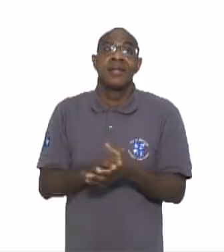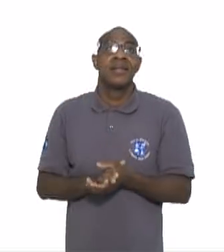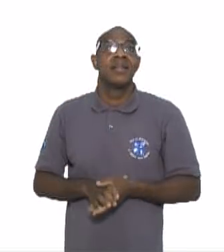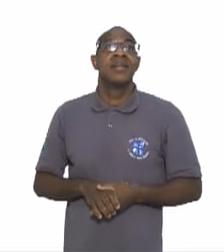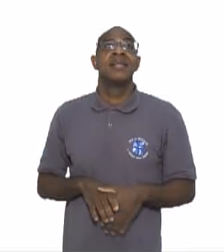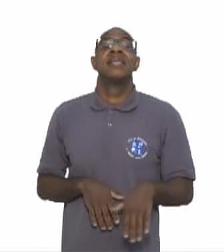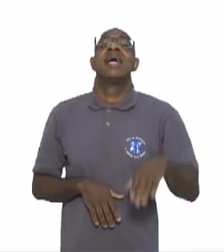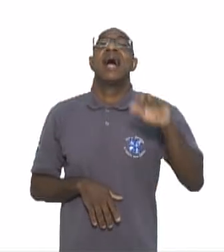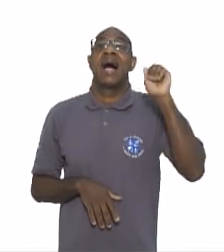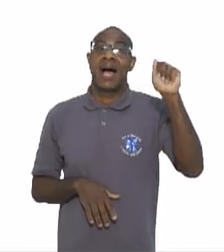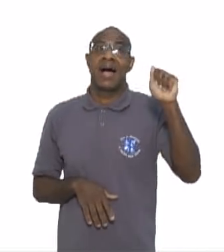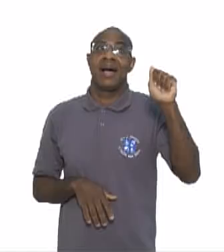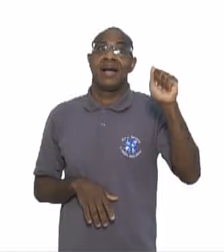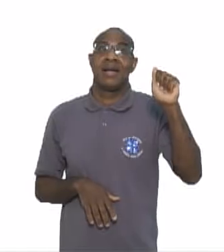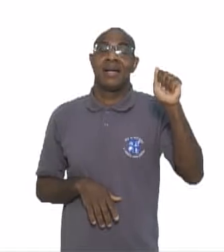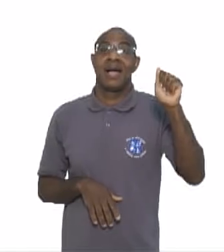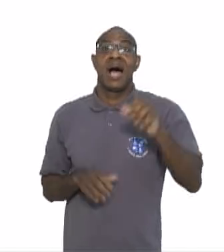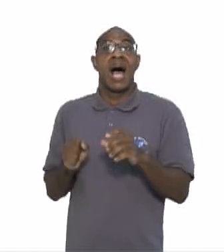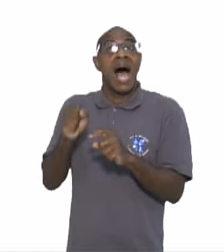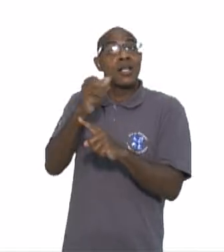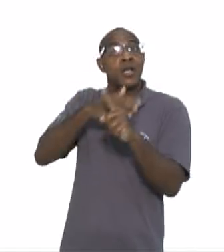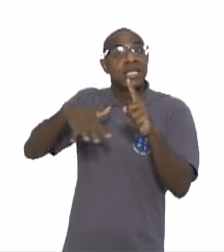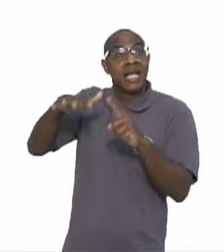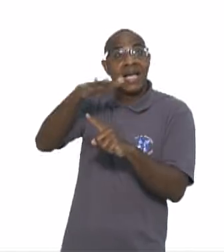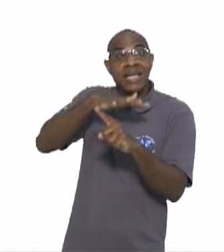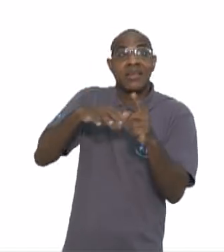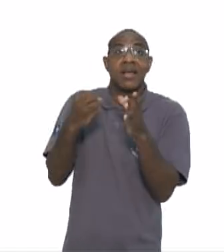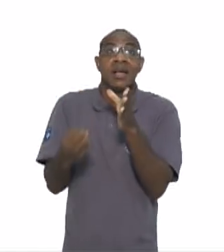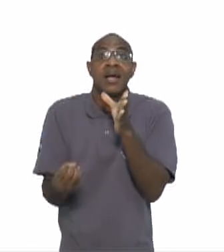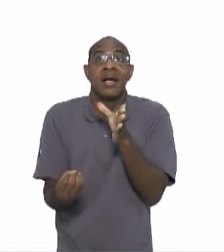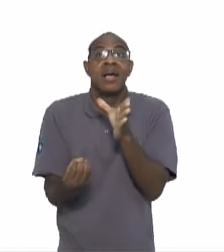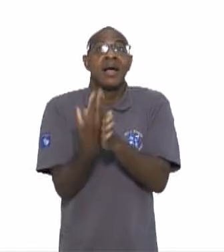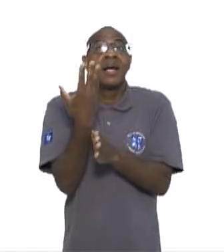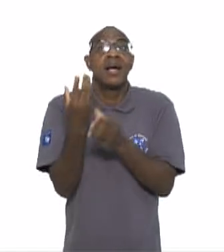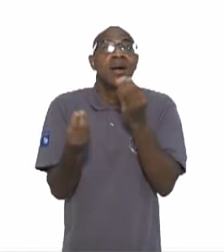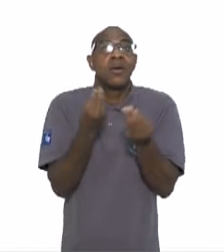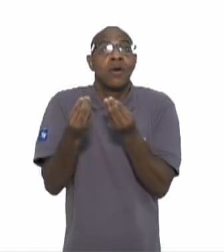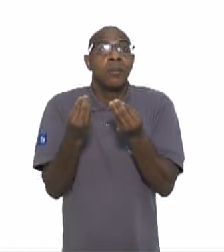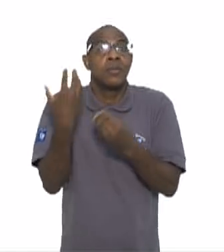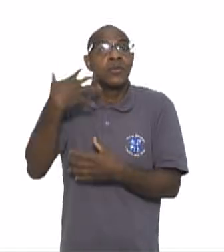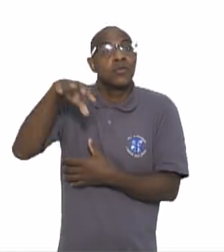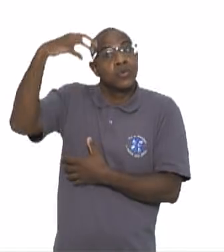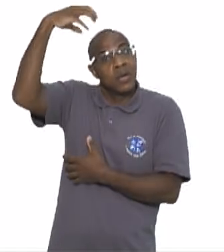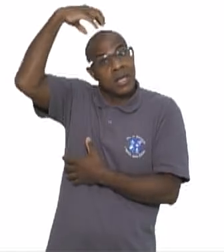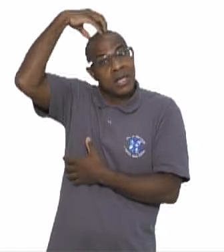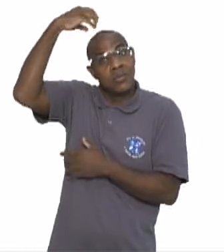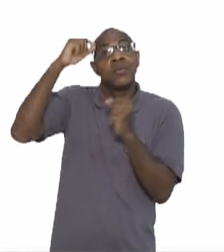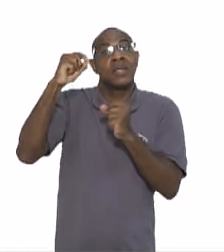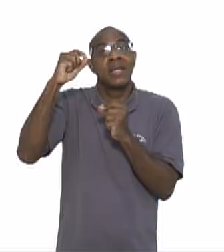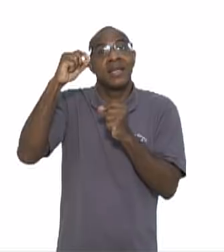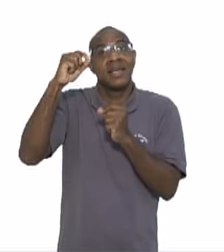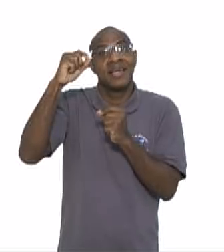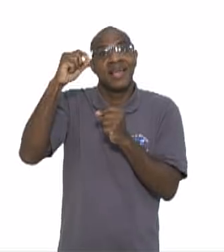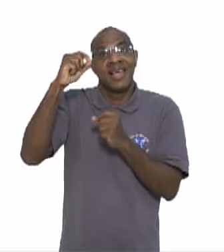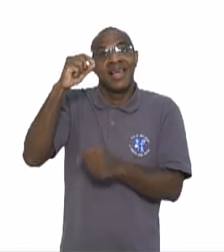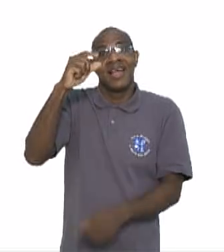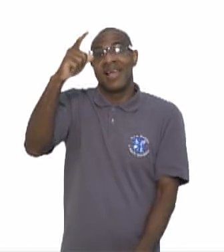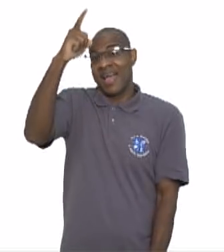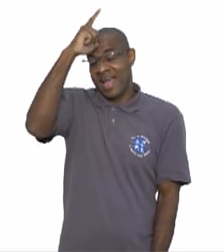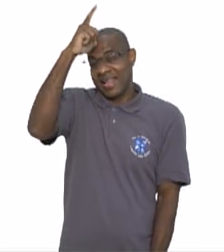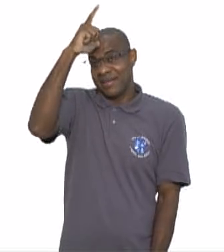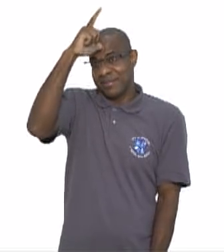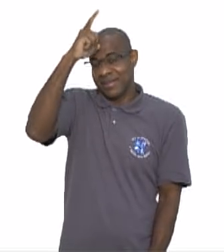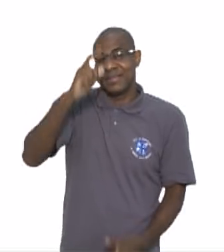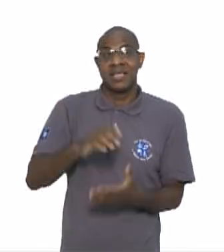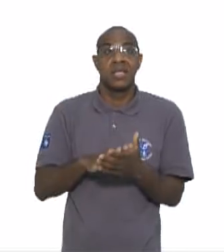a letra A. A sociedade feudal surge com a formação dos reinos germânicos. Então, toda a